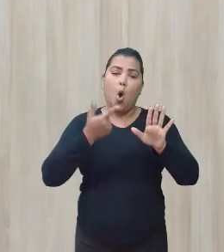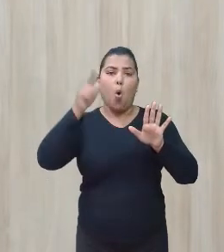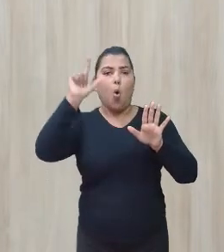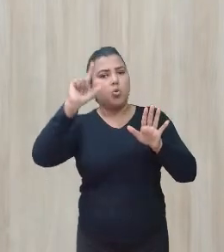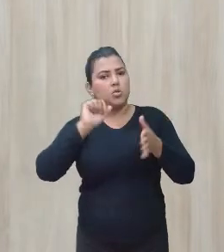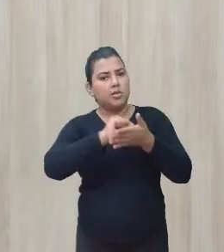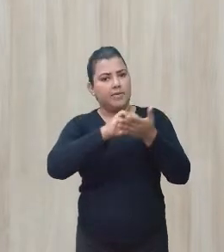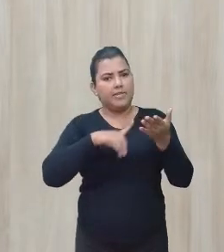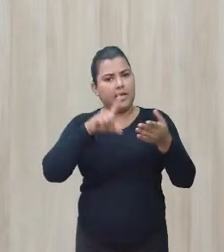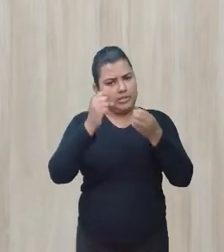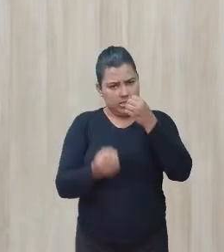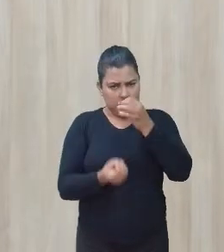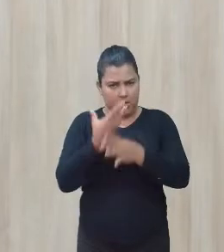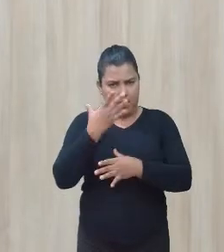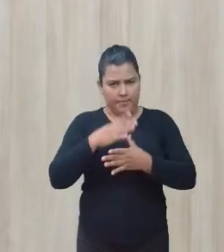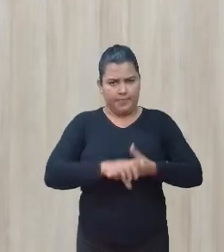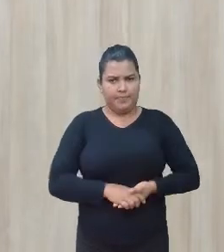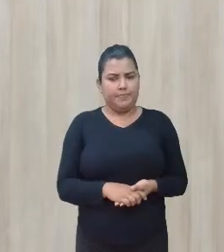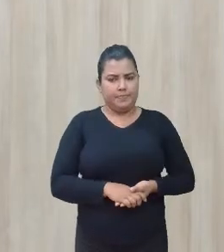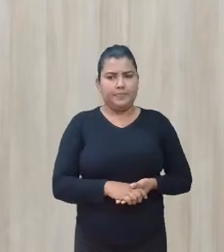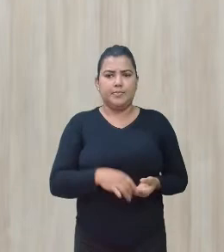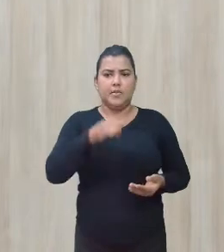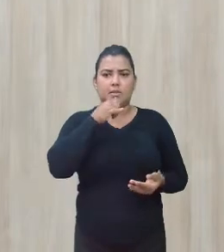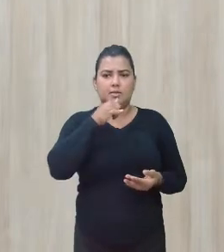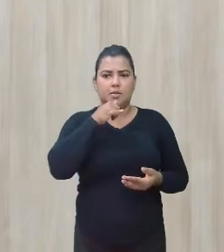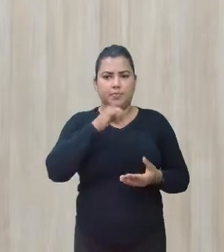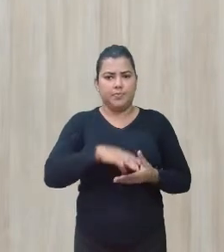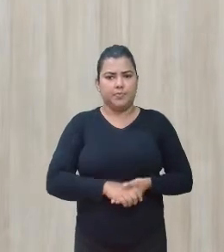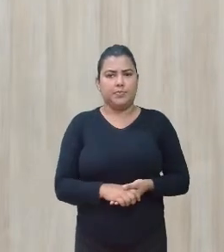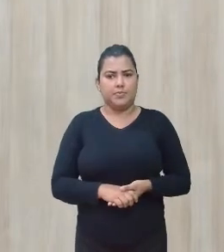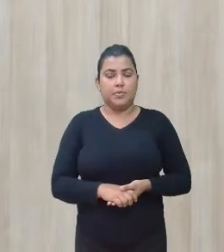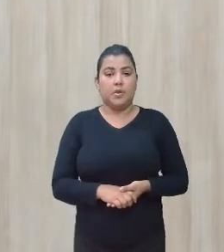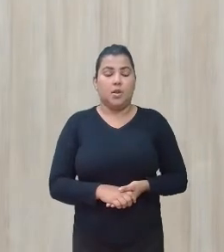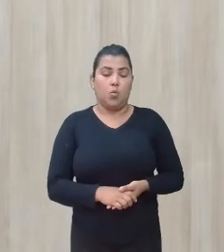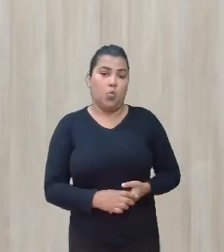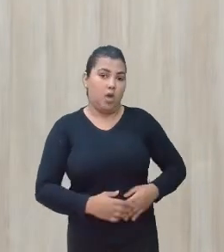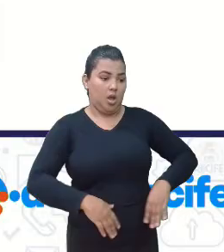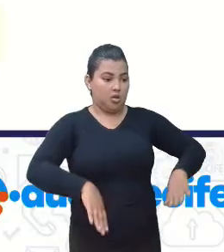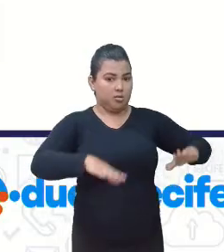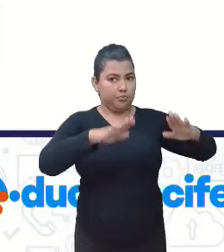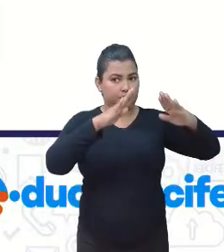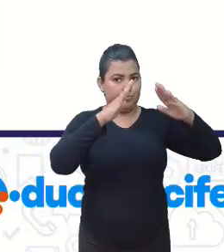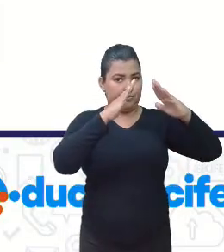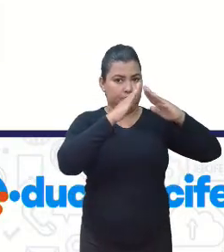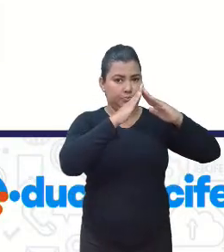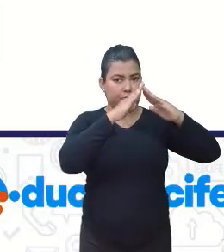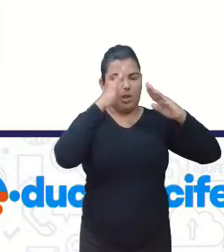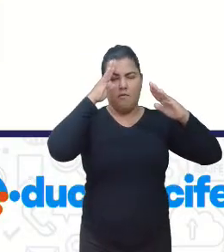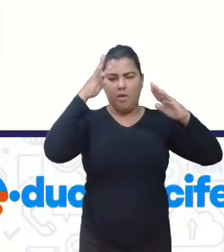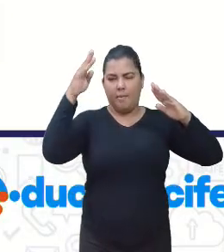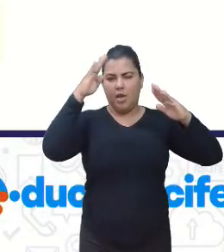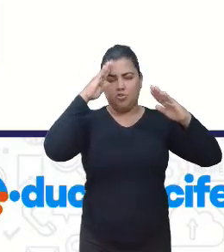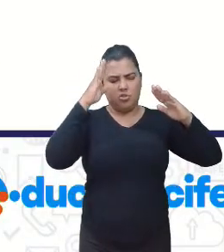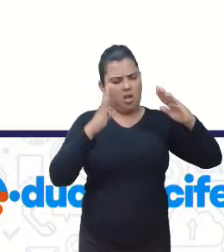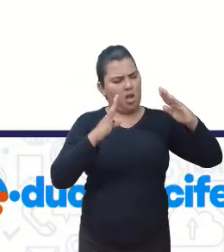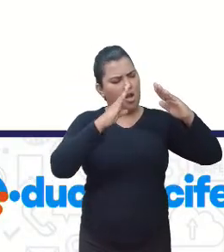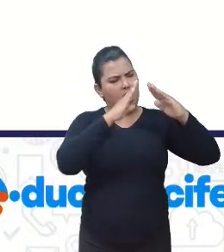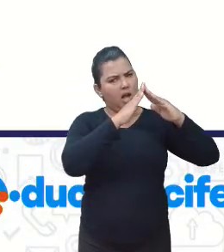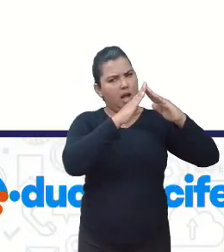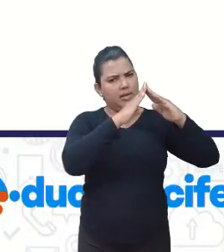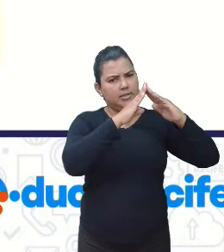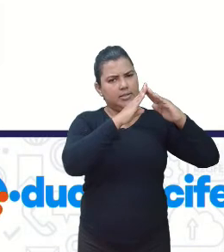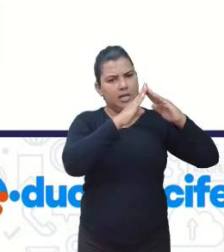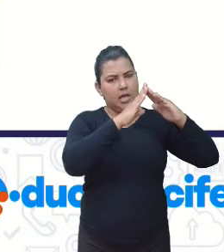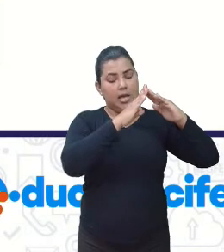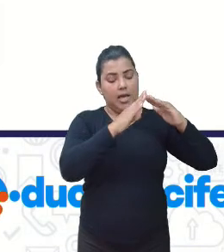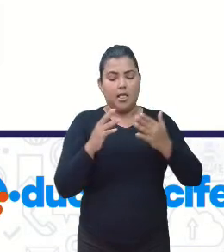de atividade. Por exemplo, eu vou pegar uma casa e eu vou tentar imaginar uma casa desenhada